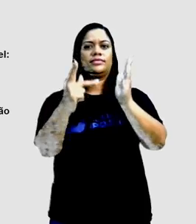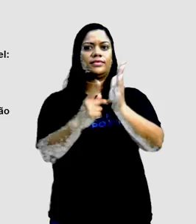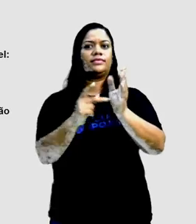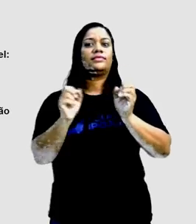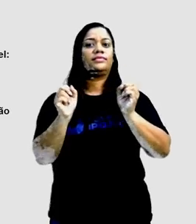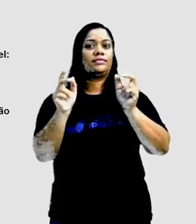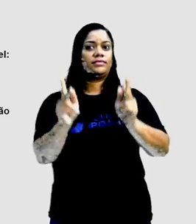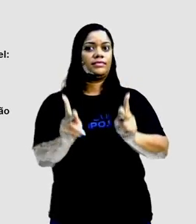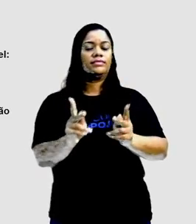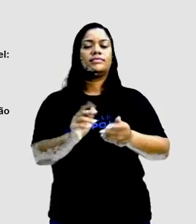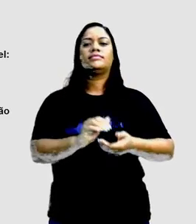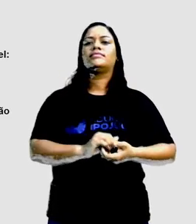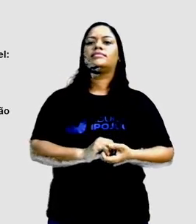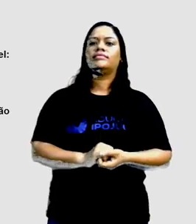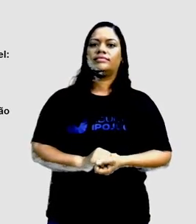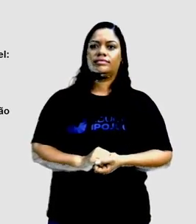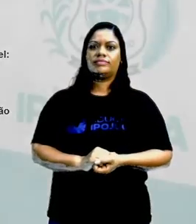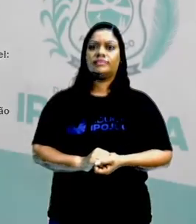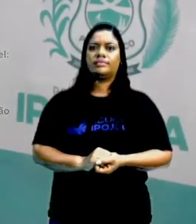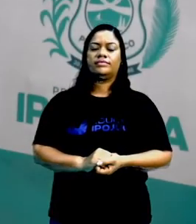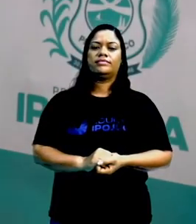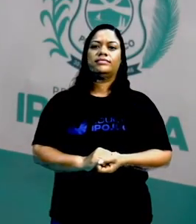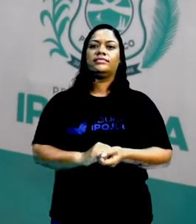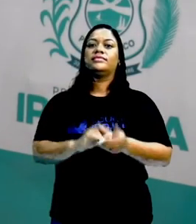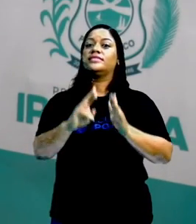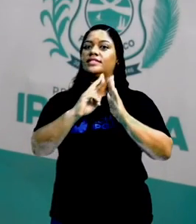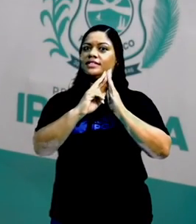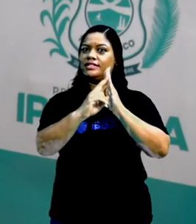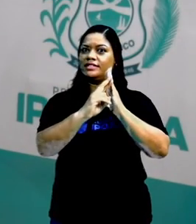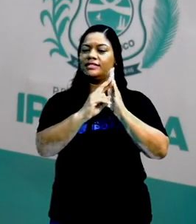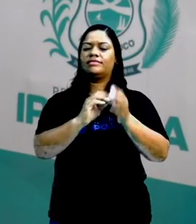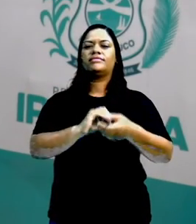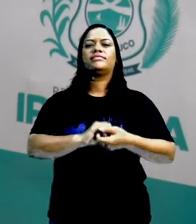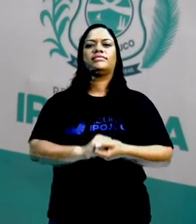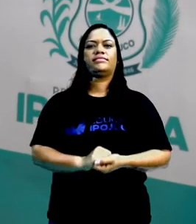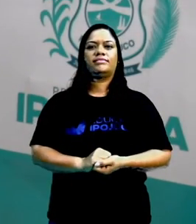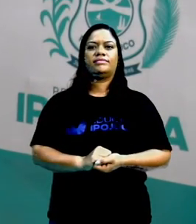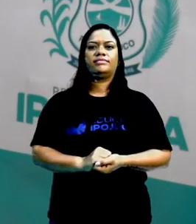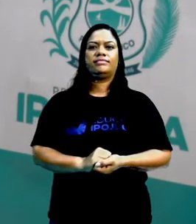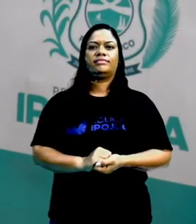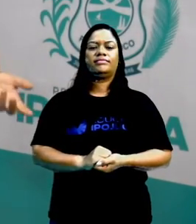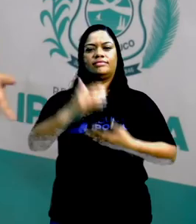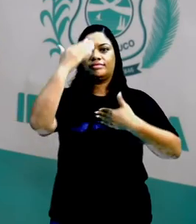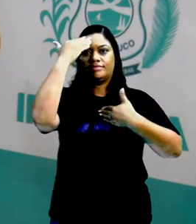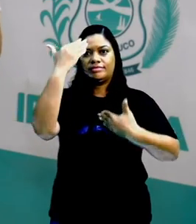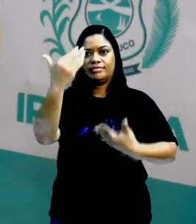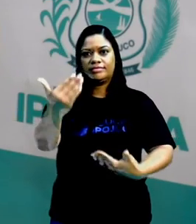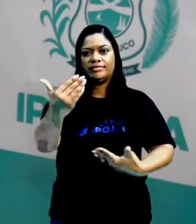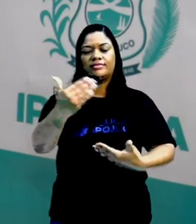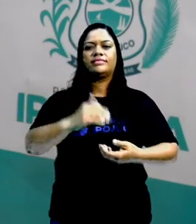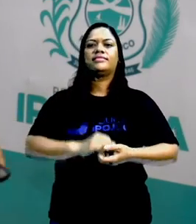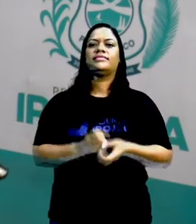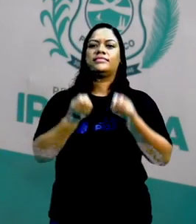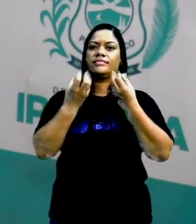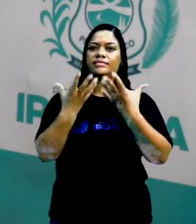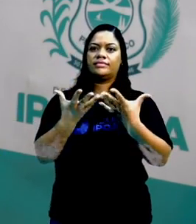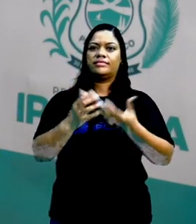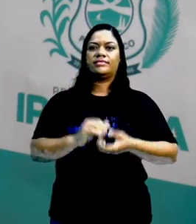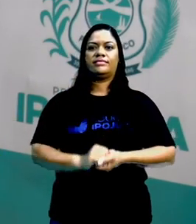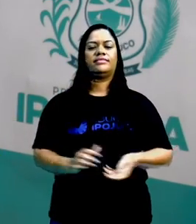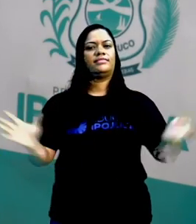ok, gente? Aqui estão as nossas referências, o nosso. Obrigada, fiquem